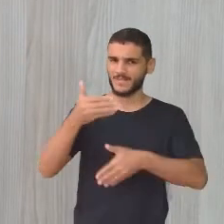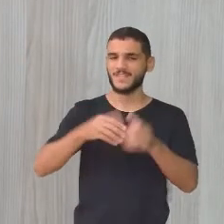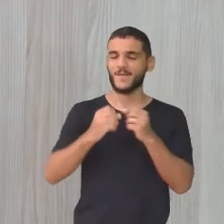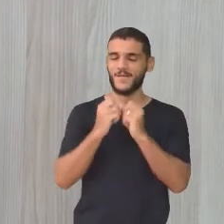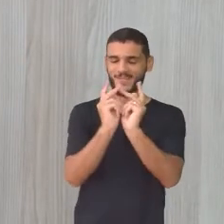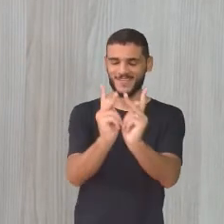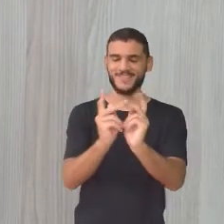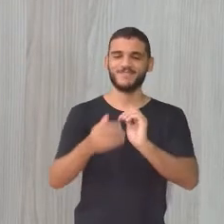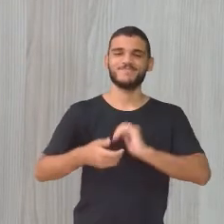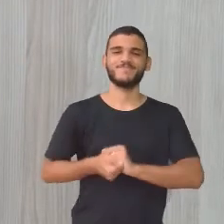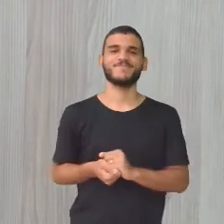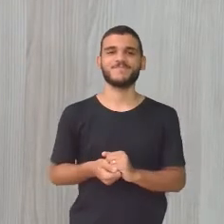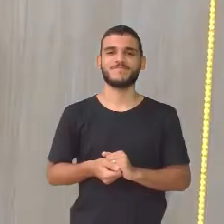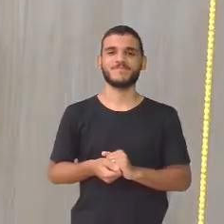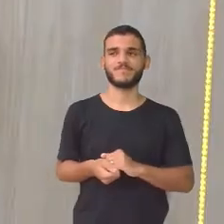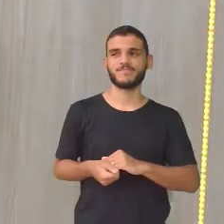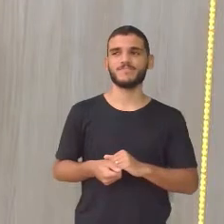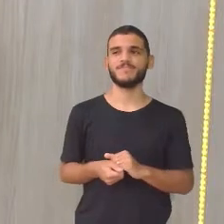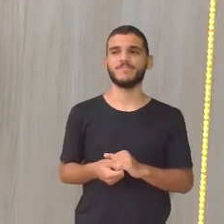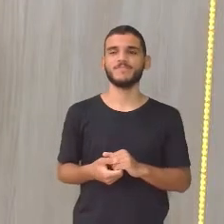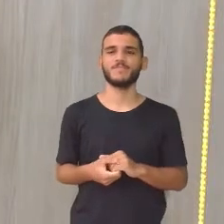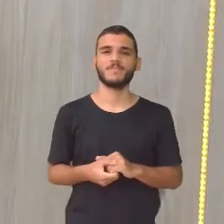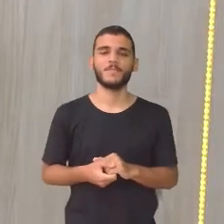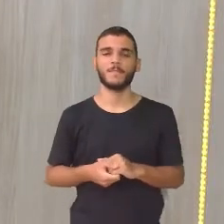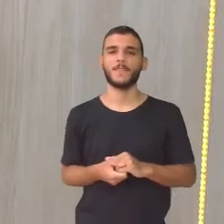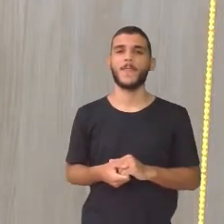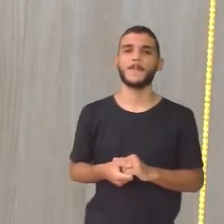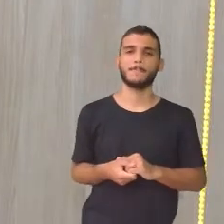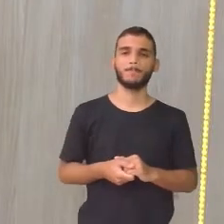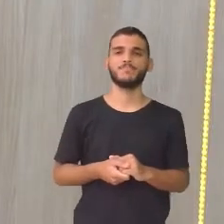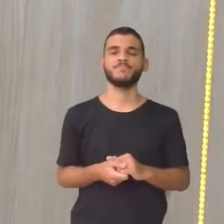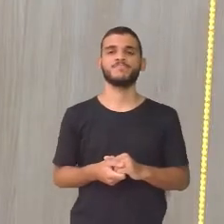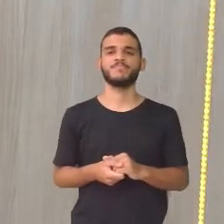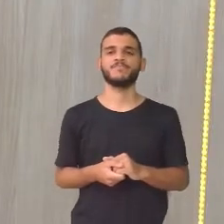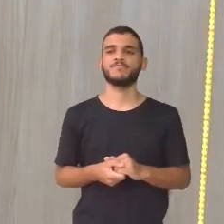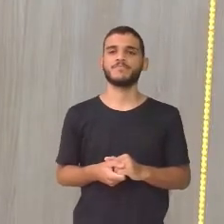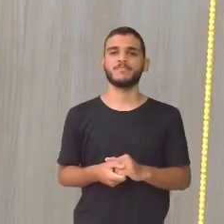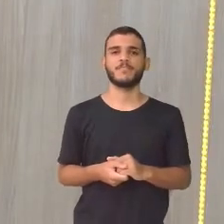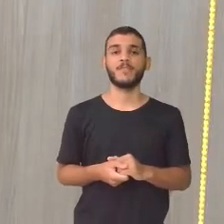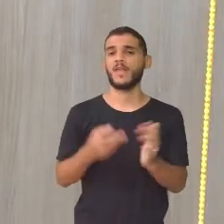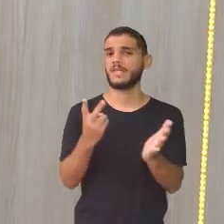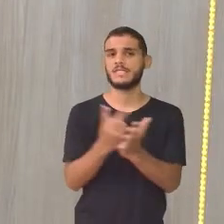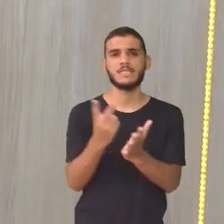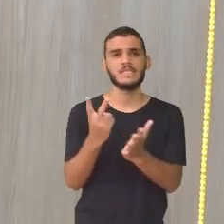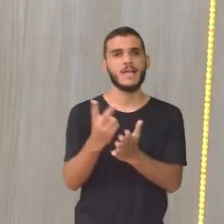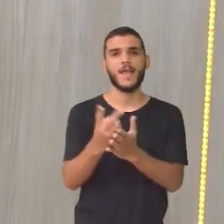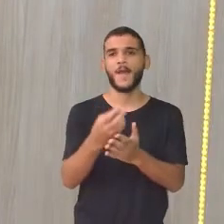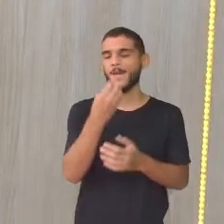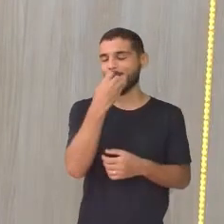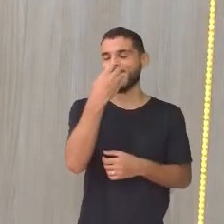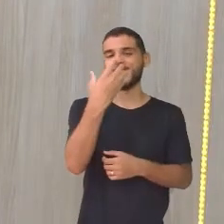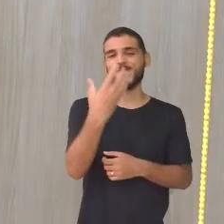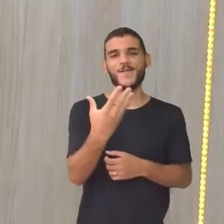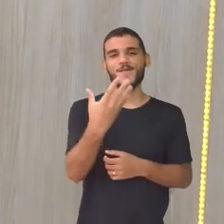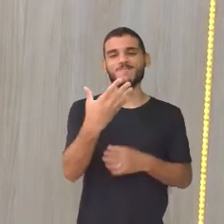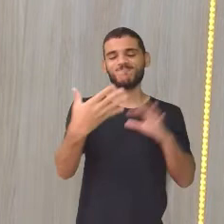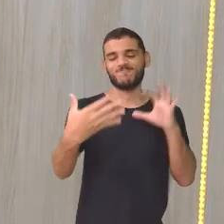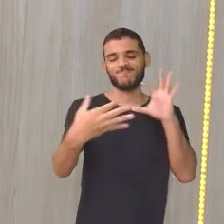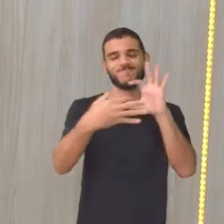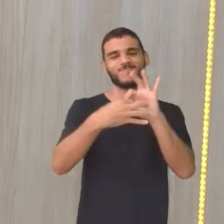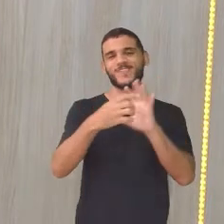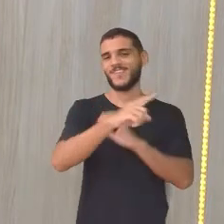certo? Isso mesmo, professora Viviane. Então, é sempre bom ter esse contato com